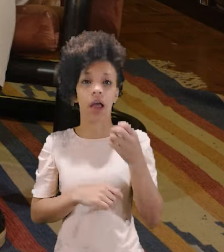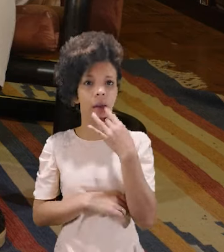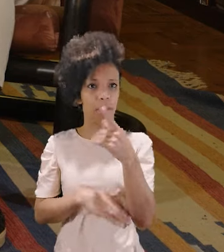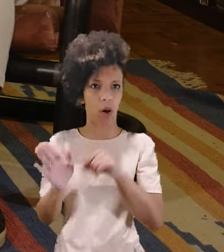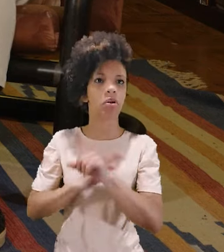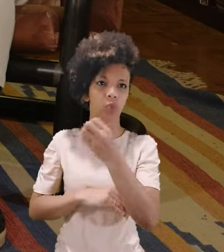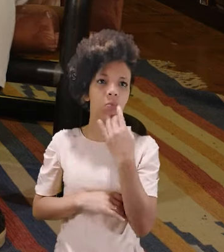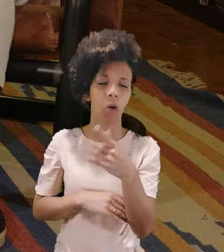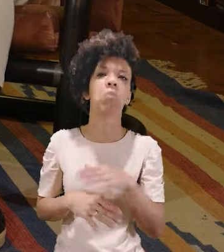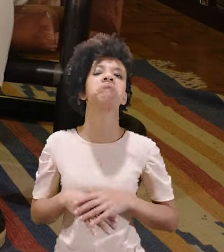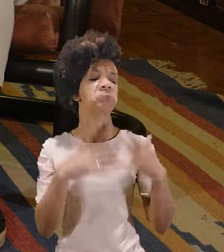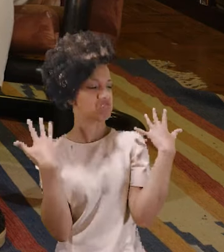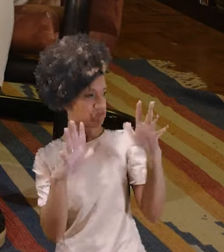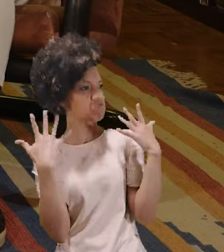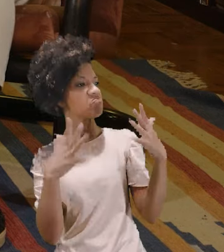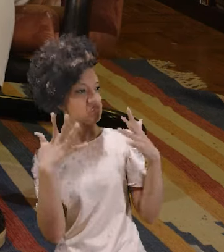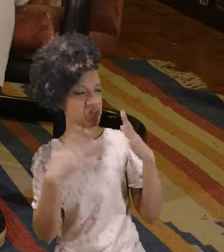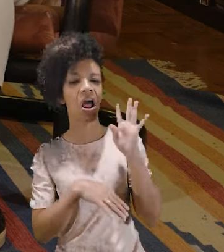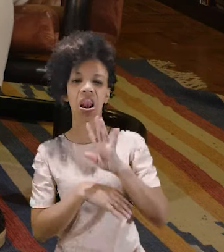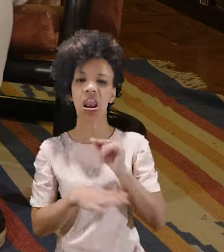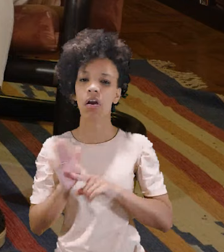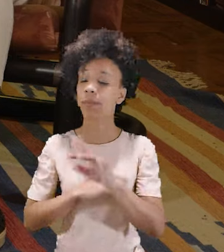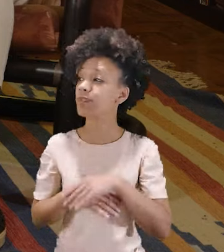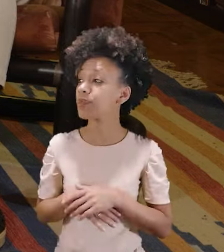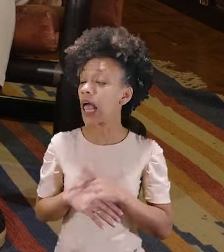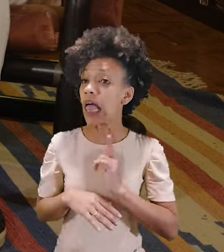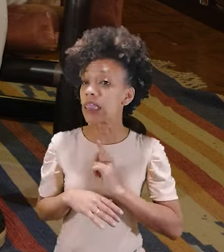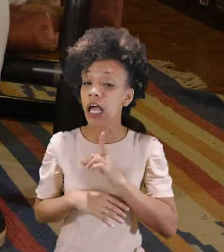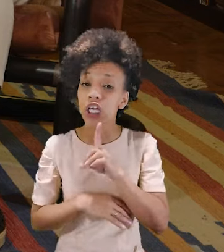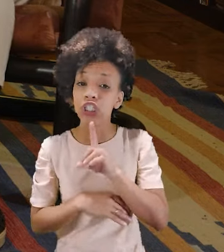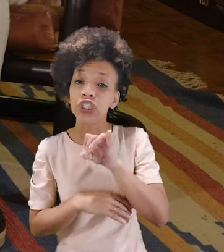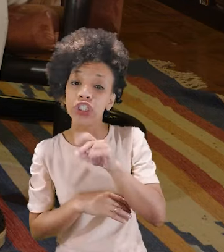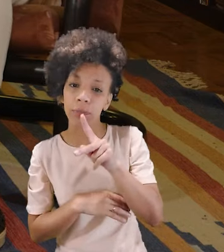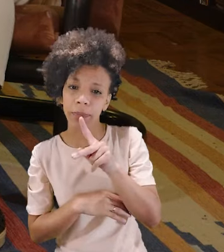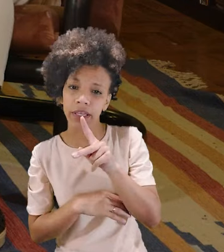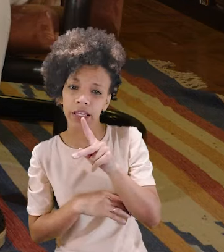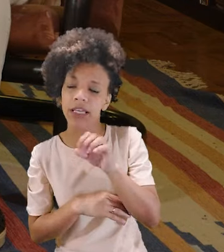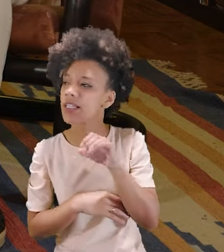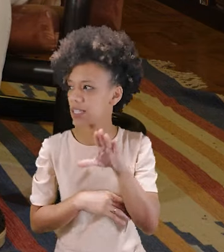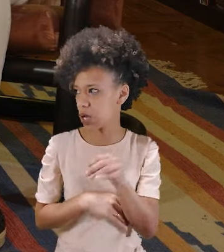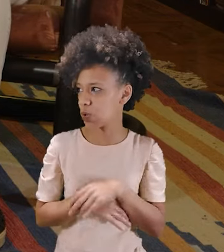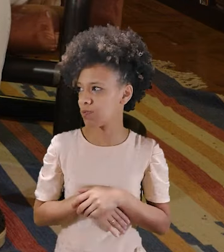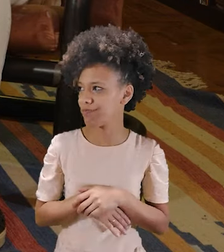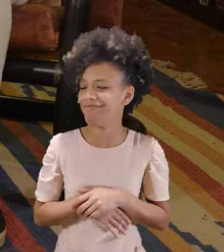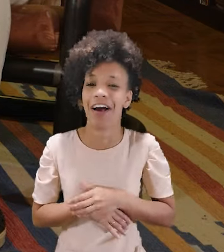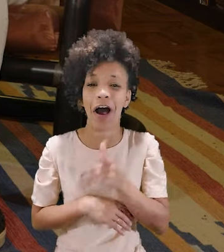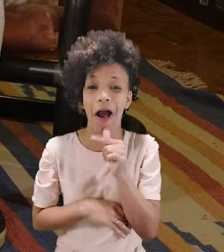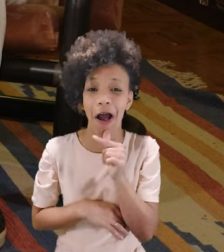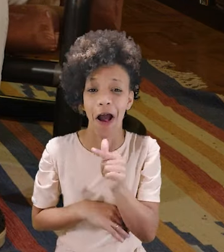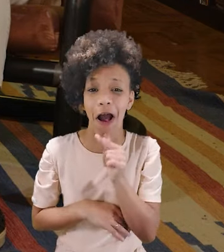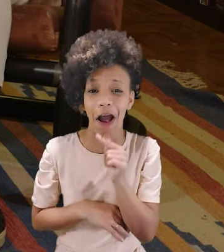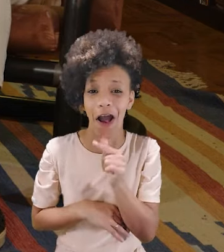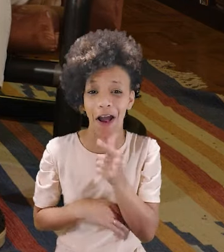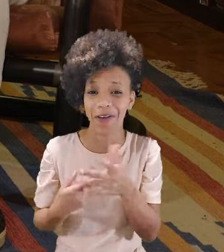E aí é bom Tá eu já legal existe o aparecimento de seco minha rola